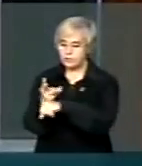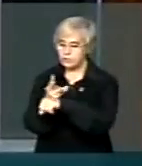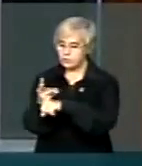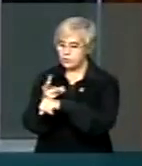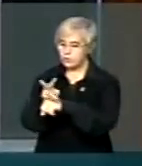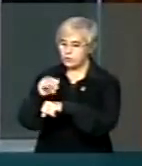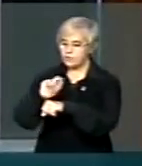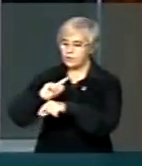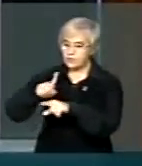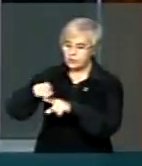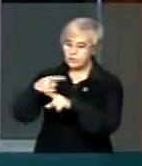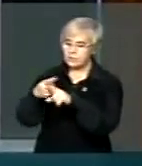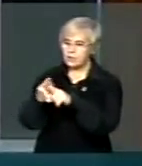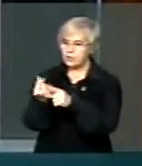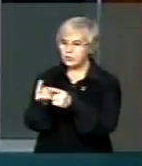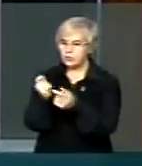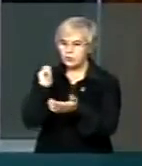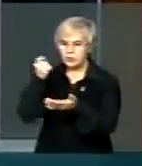custos,